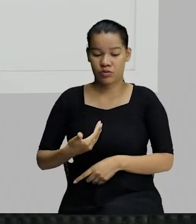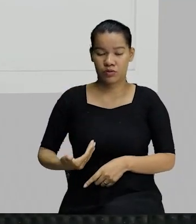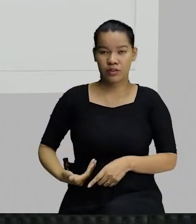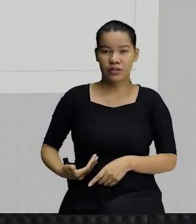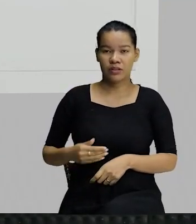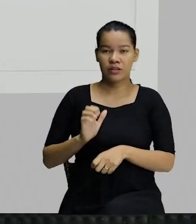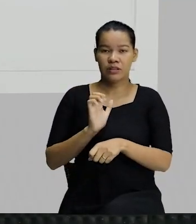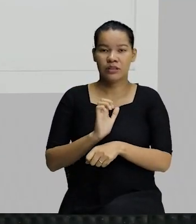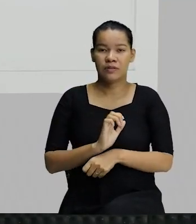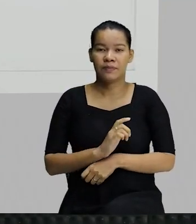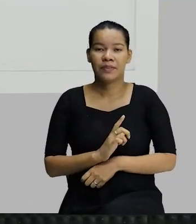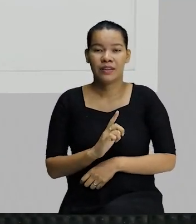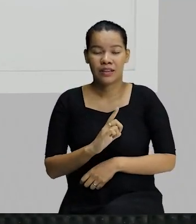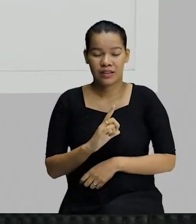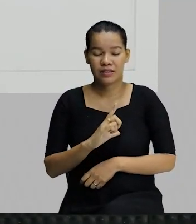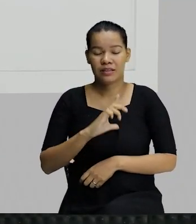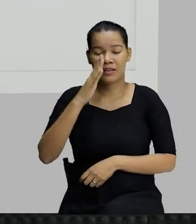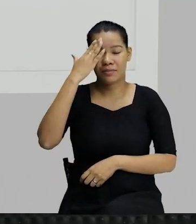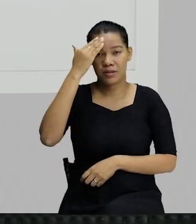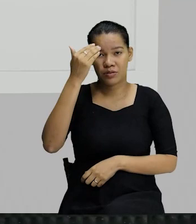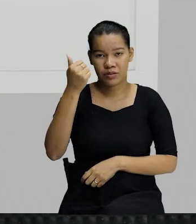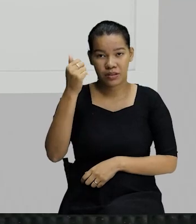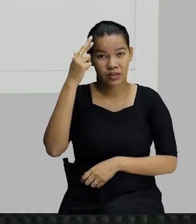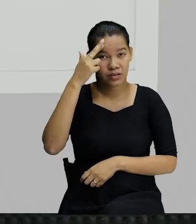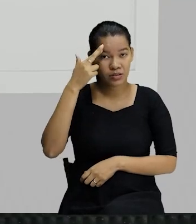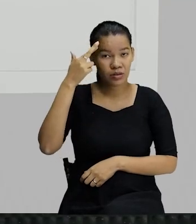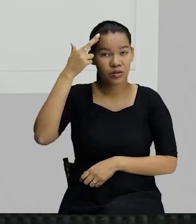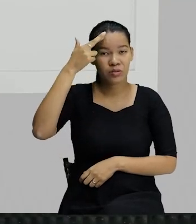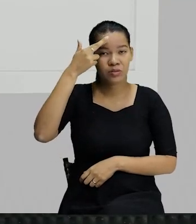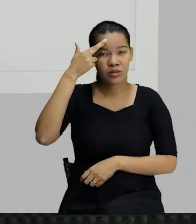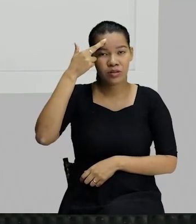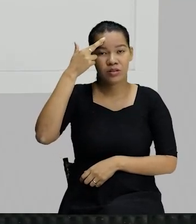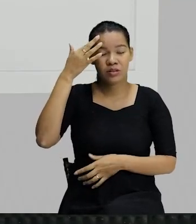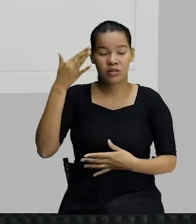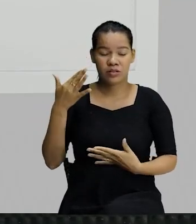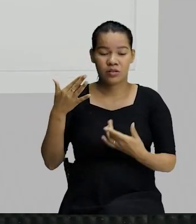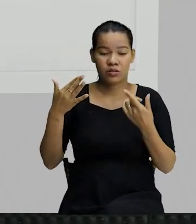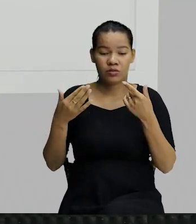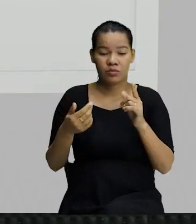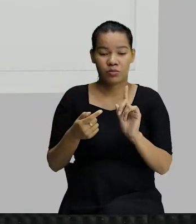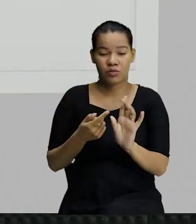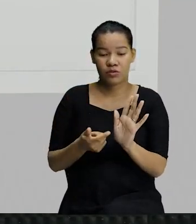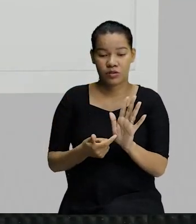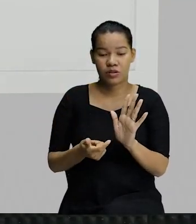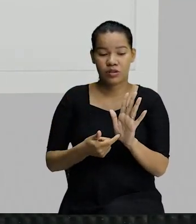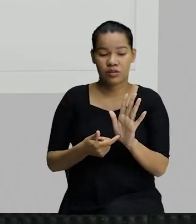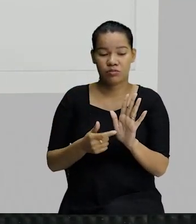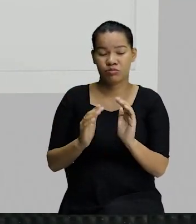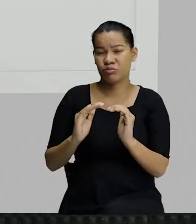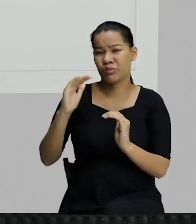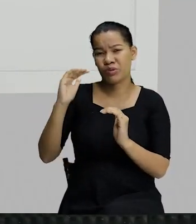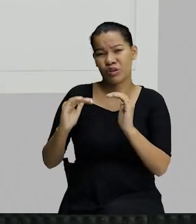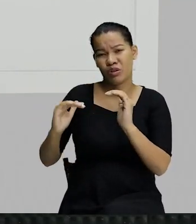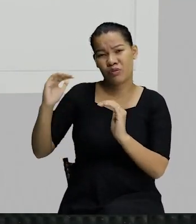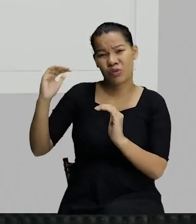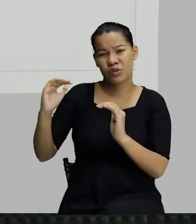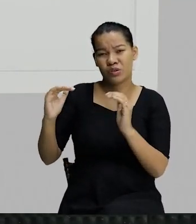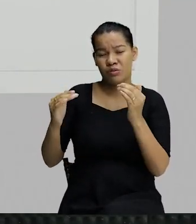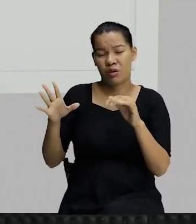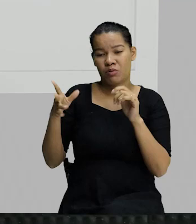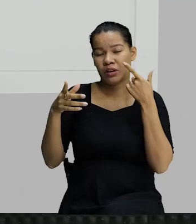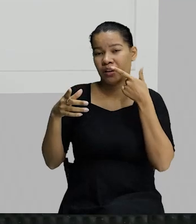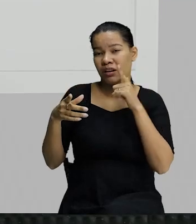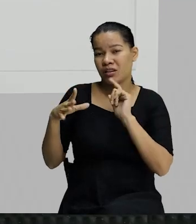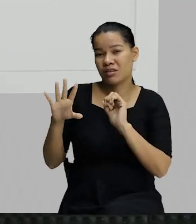a racionalidade, e isso ali indicaria um grau, né, de alcance da felicidade mais rápido, melhor e com muito mais